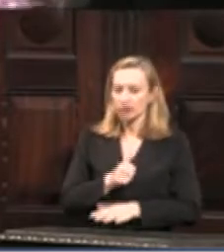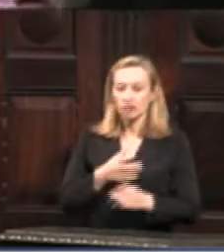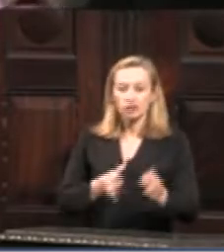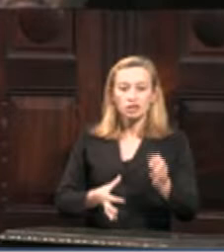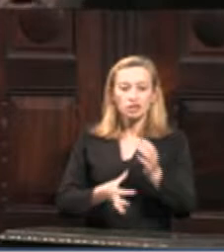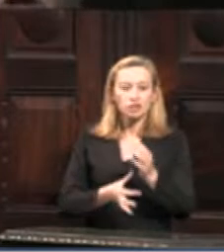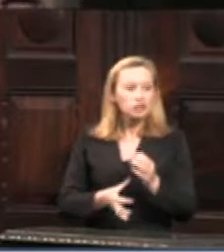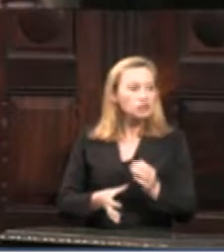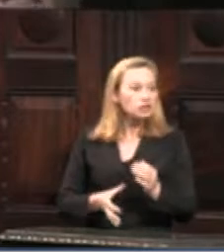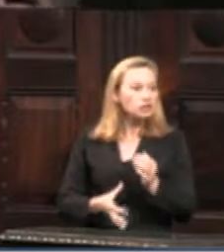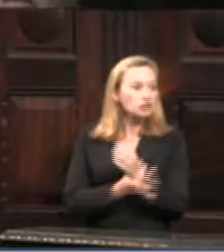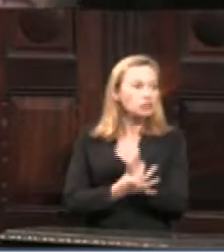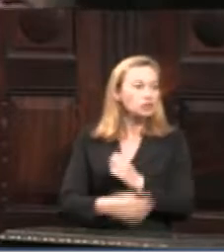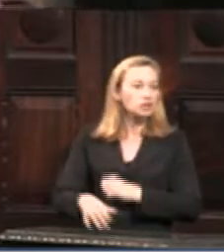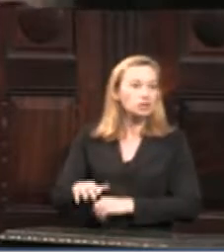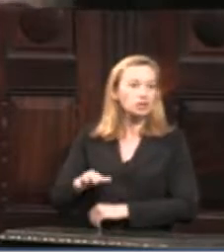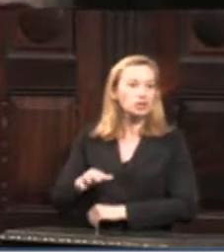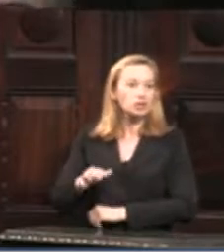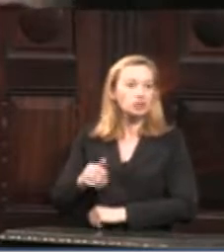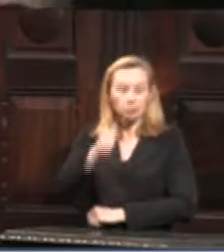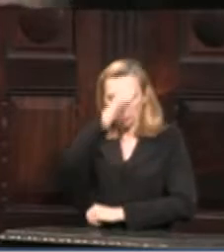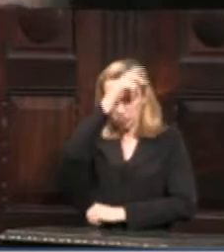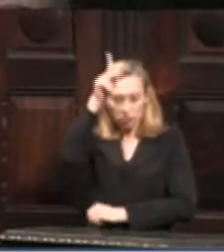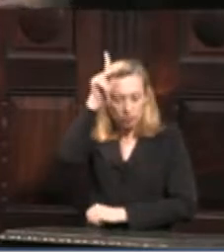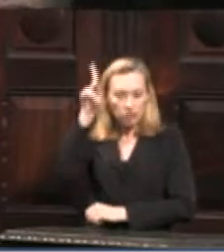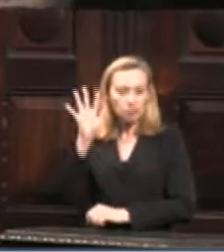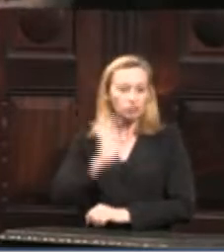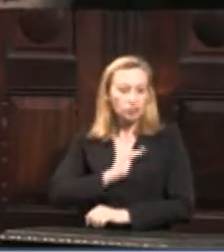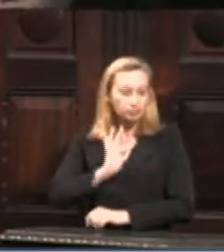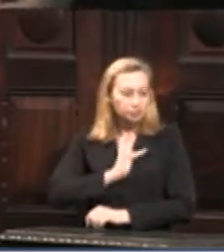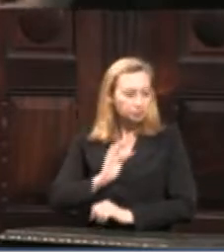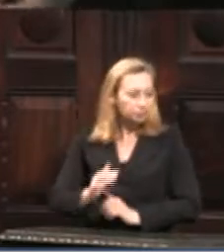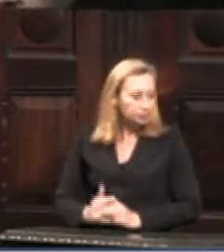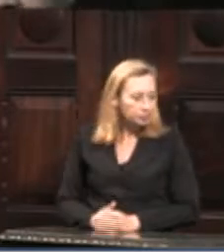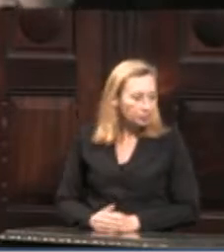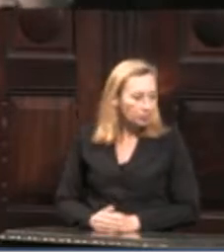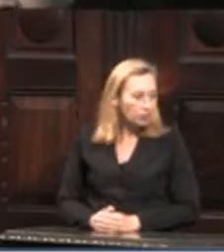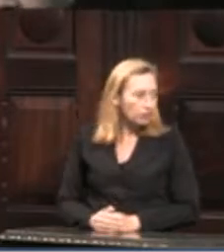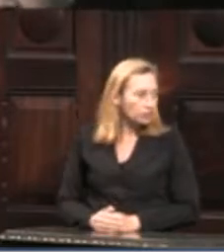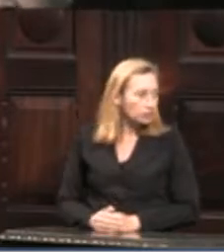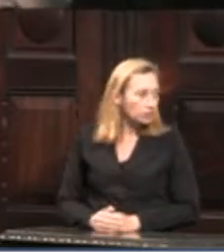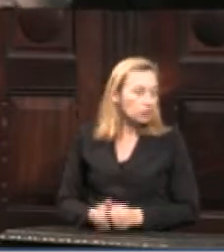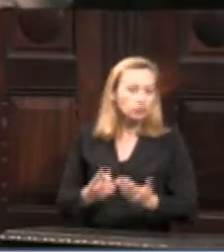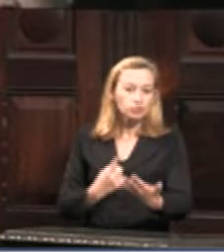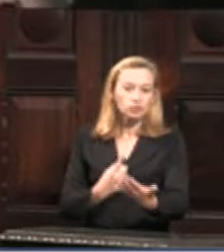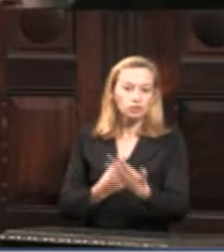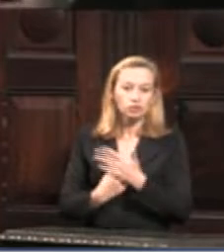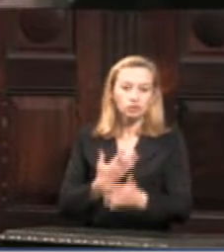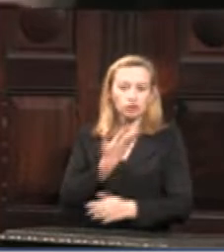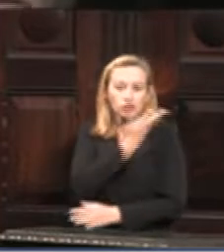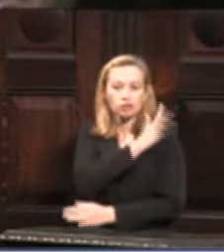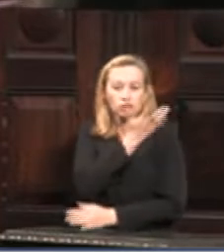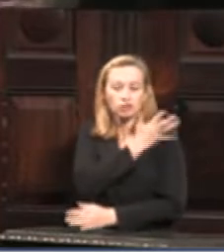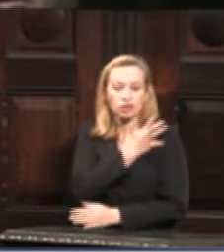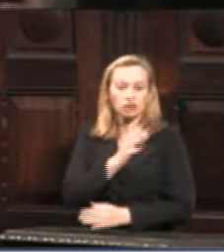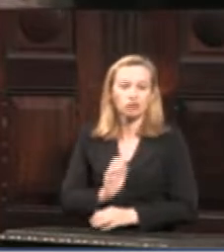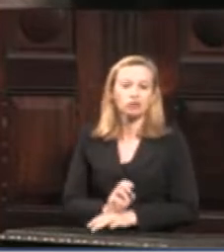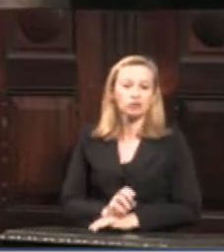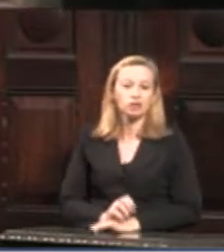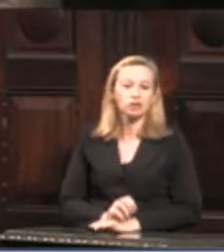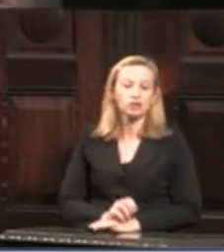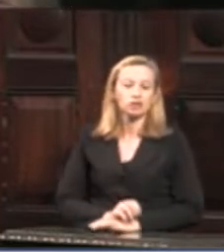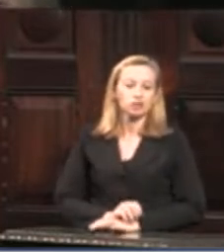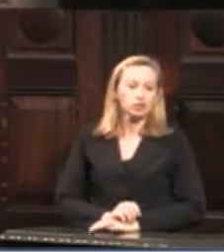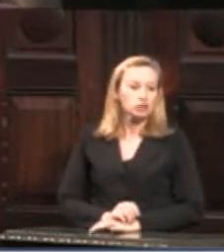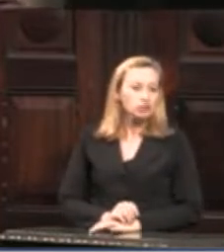Pública, Assunto da Polícia, de Educação, Saúde, Assunto da Criança, Adolescente e do Idoso, de Combate às Discriminações e Preconceito de Raça, Cor, Etnia, Religião e Procedência